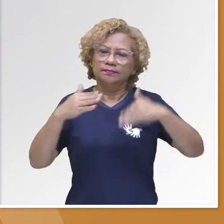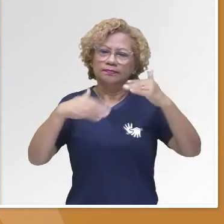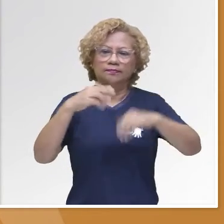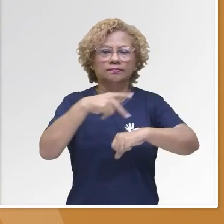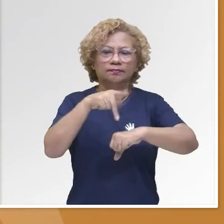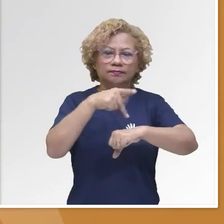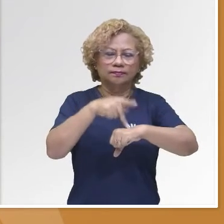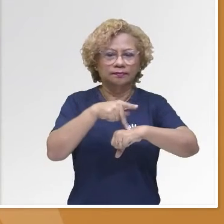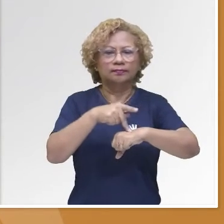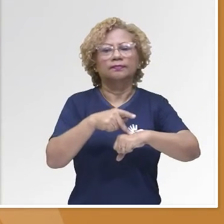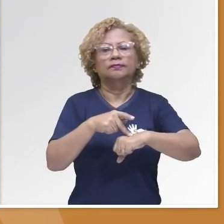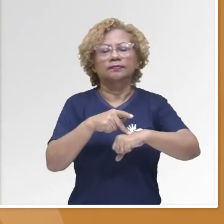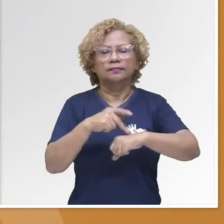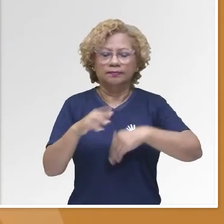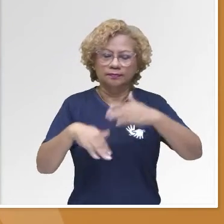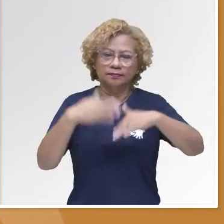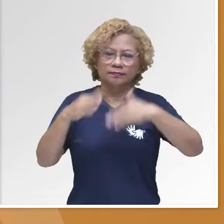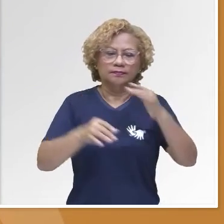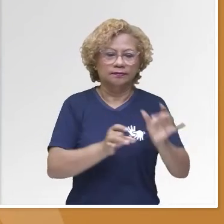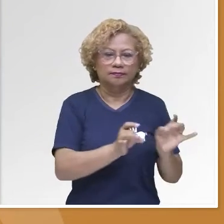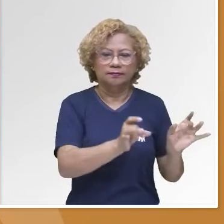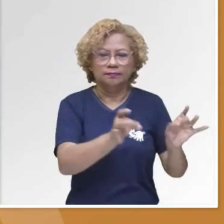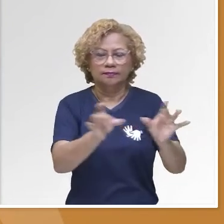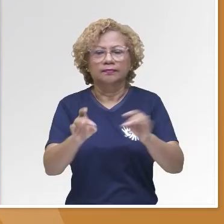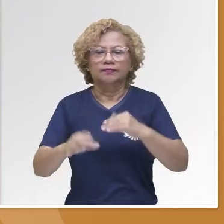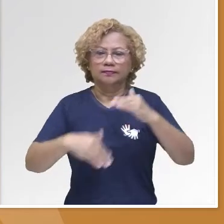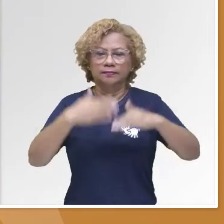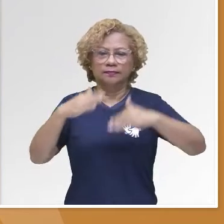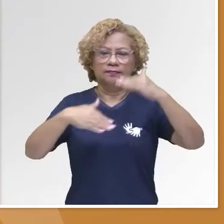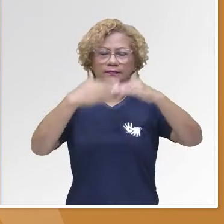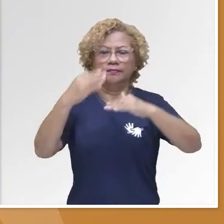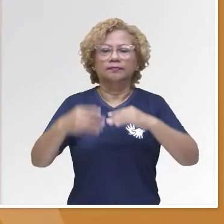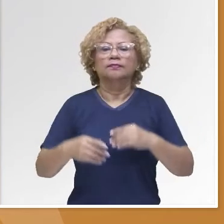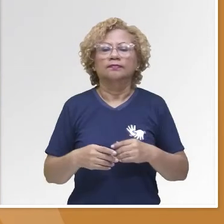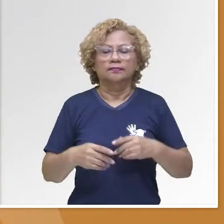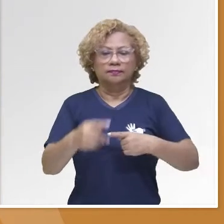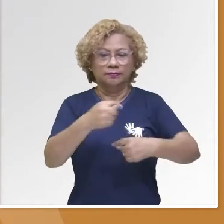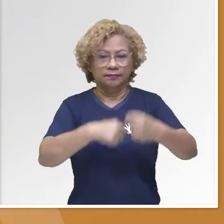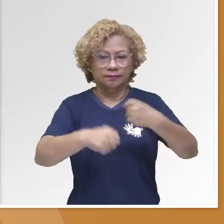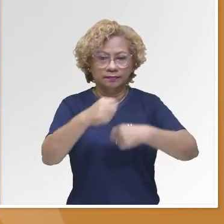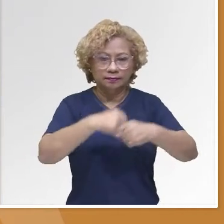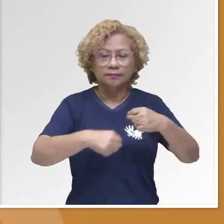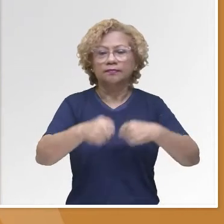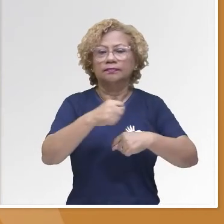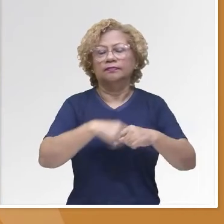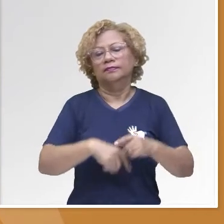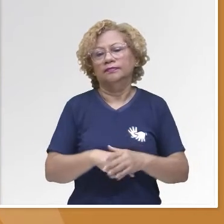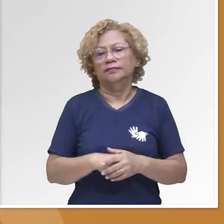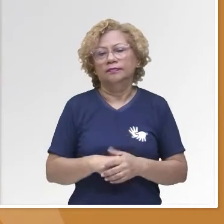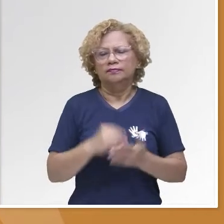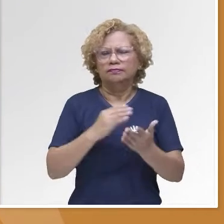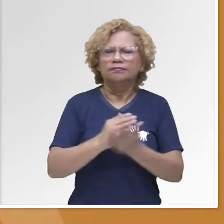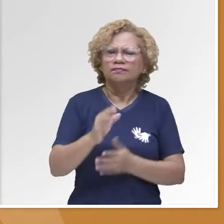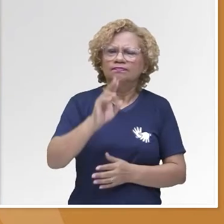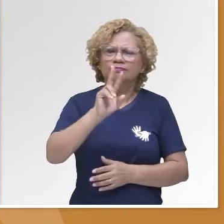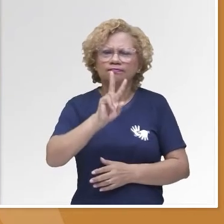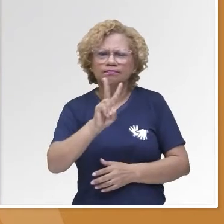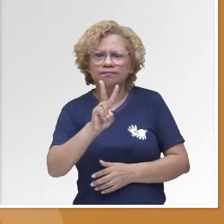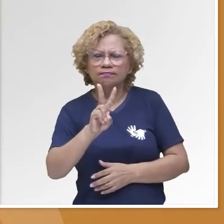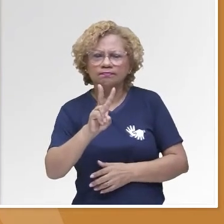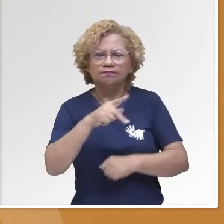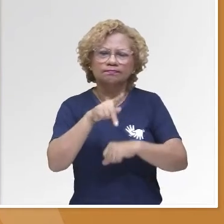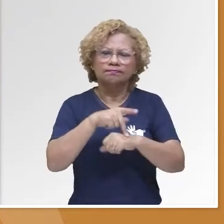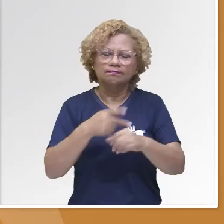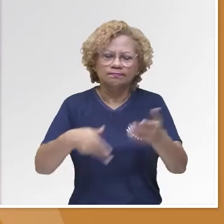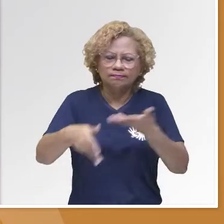desenvolvimento comercial, desenvolvimento econômico a partir do multilateralismo comercial. Então, verificando